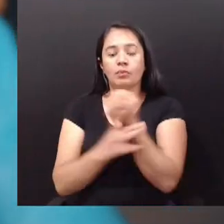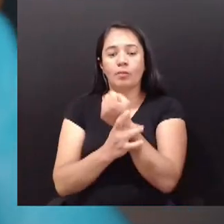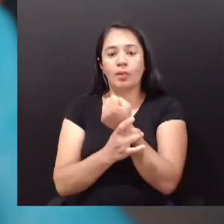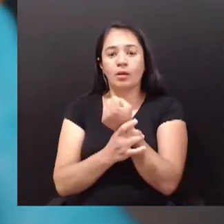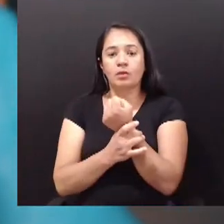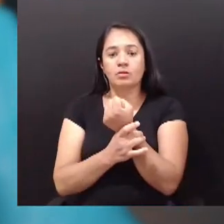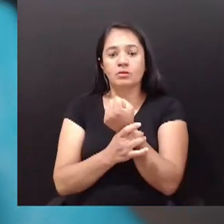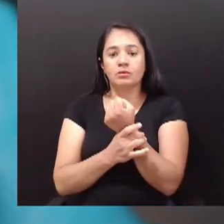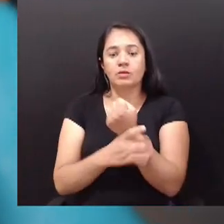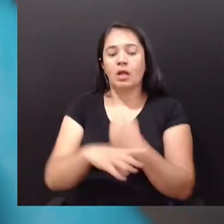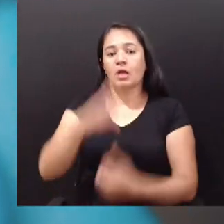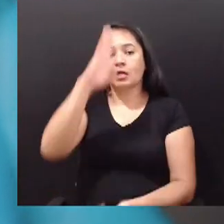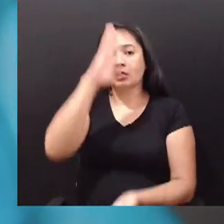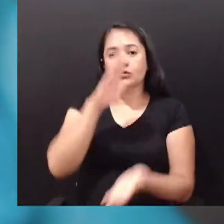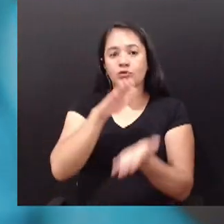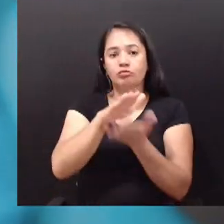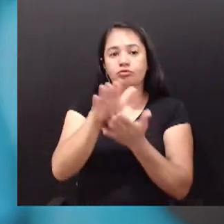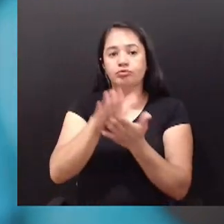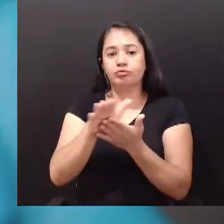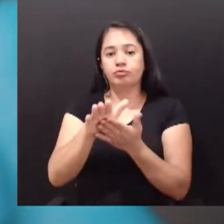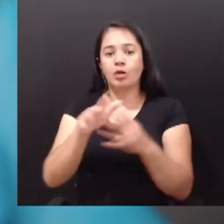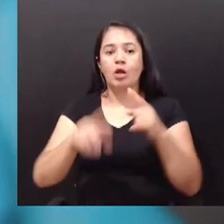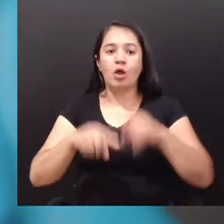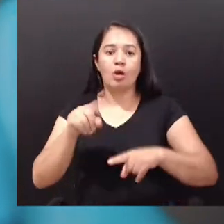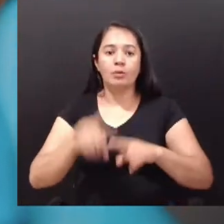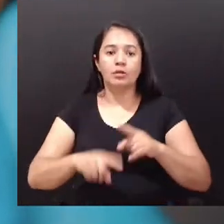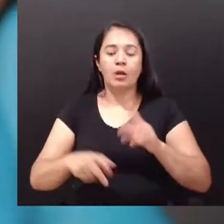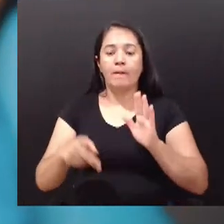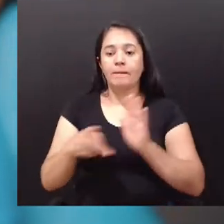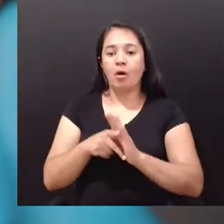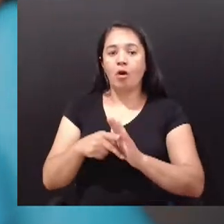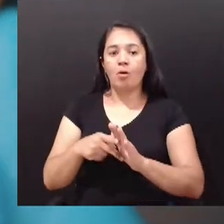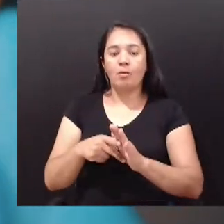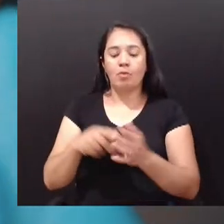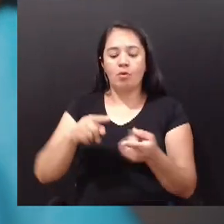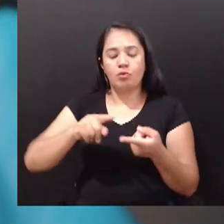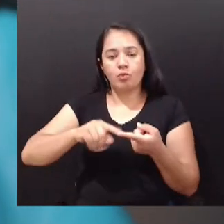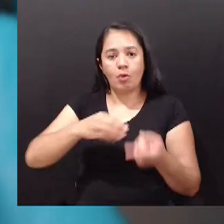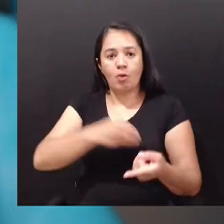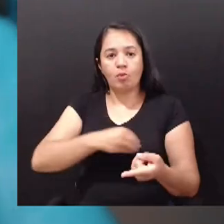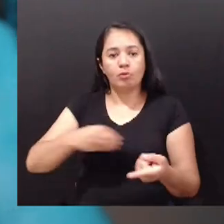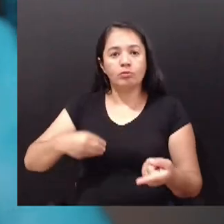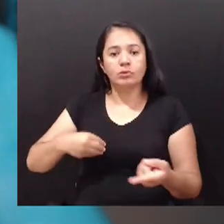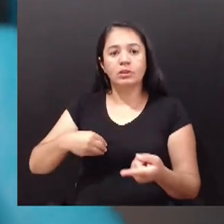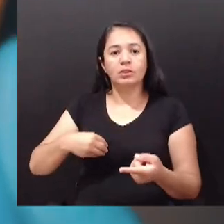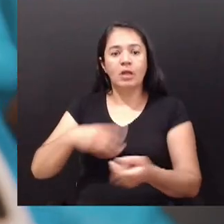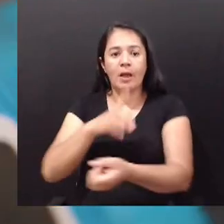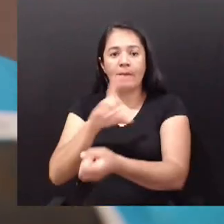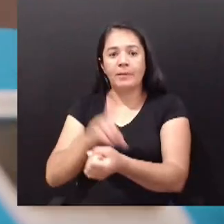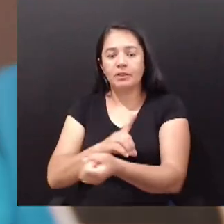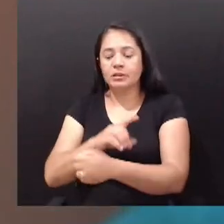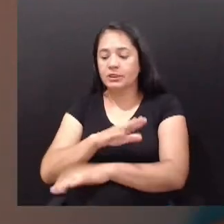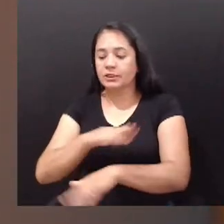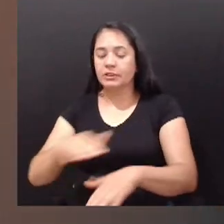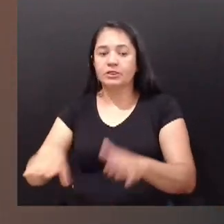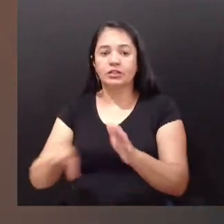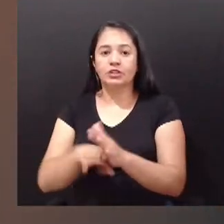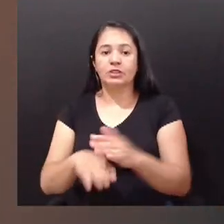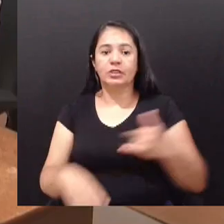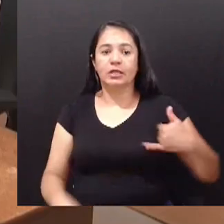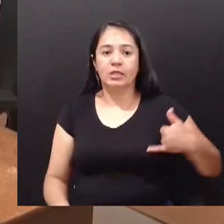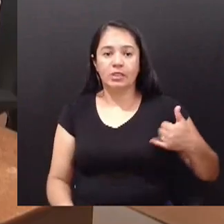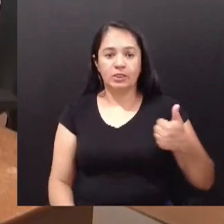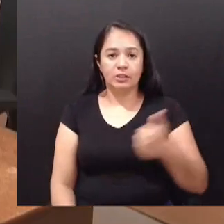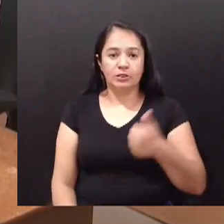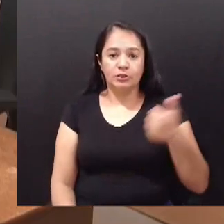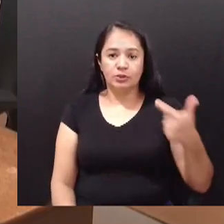de dispositivos de monitoramento contínuo da glicose para crianças de até 12 anos com diabetes tipo